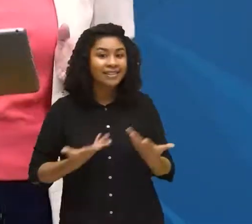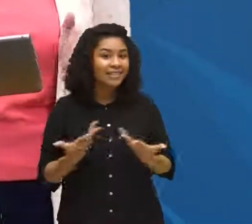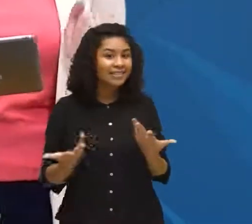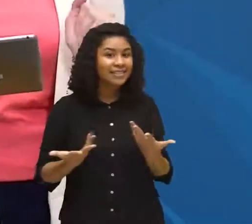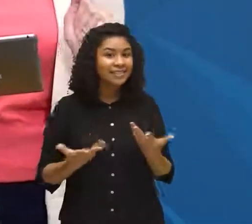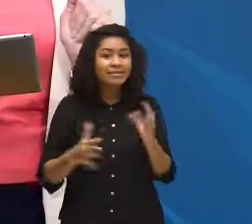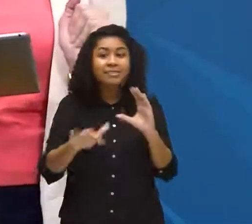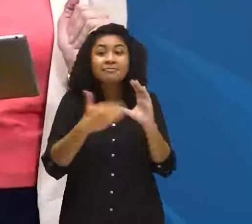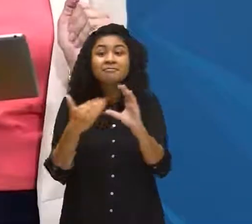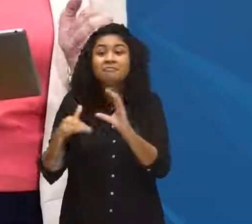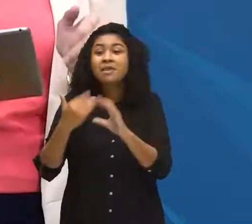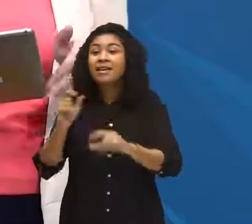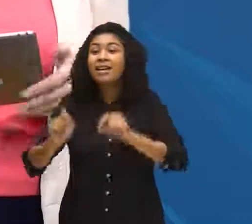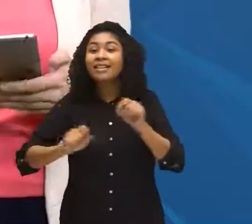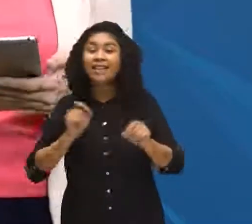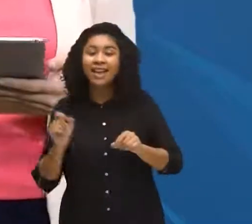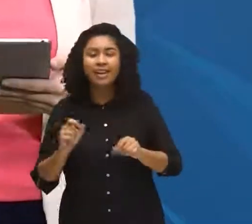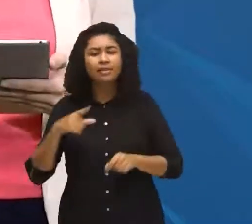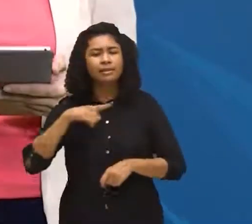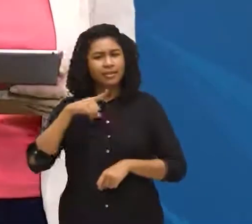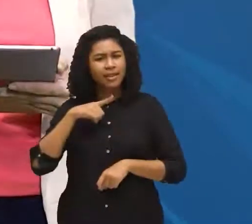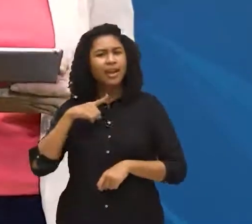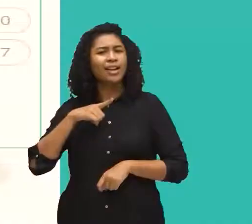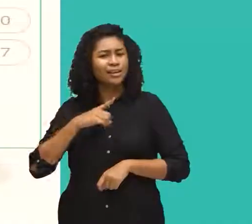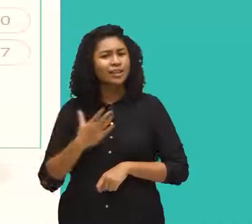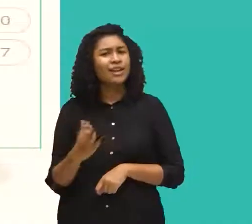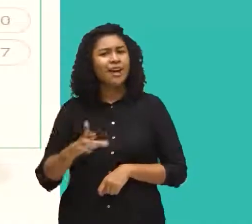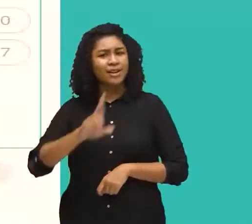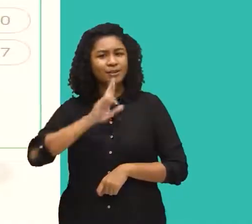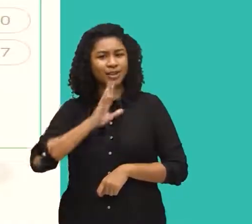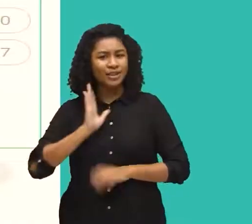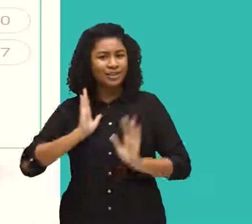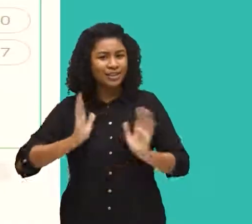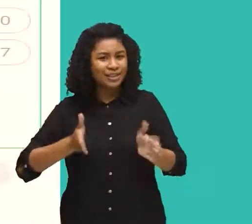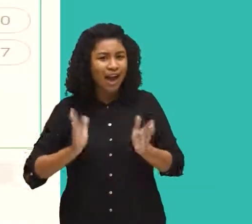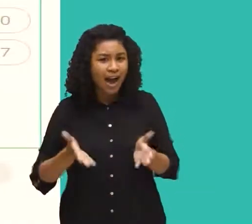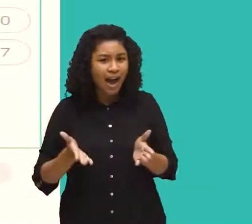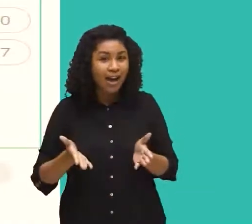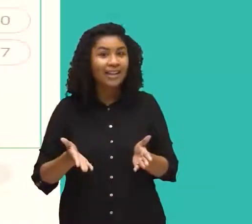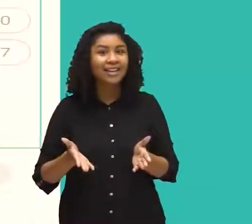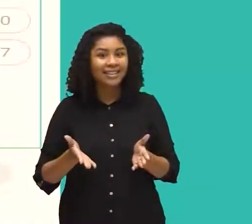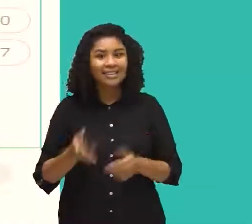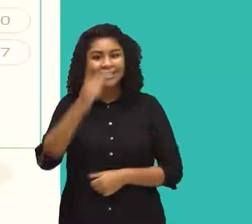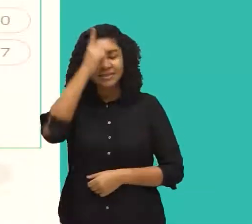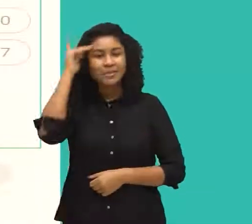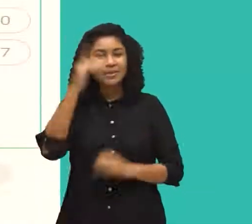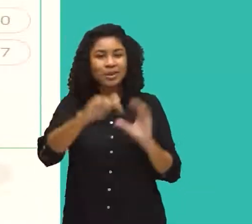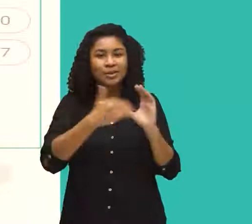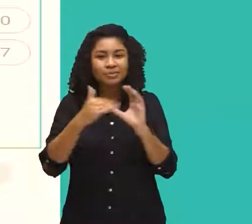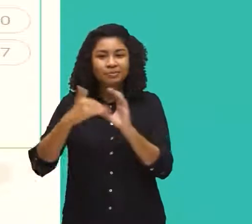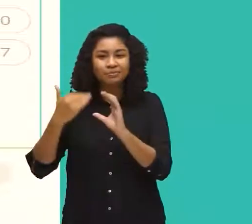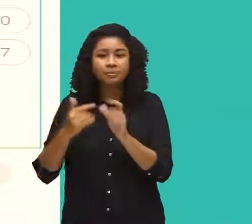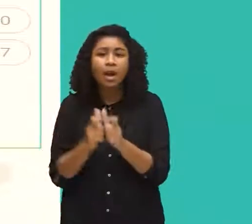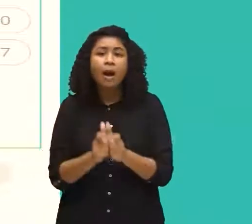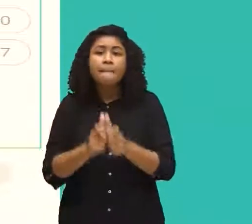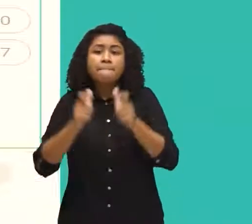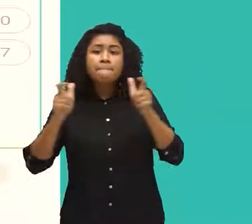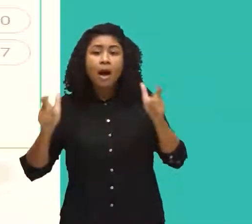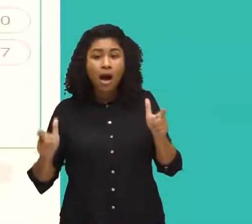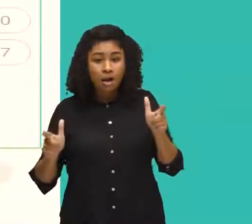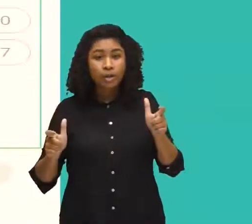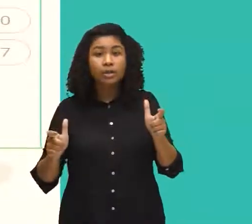só, a gente já tem a notícia, temos a resposta de quem está participando aí pelo nosso aplicativo. A maioria está dizendo